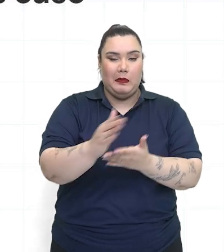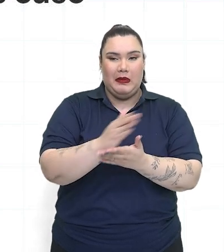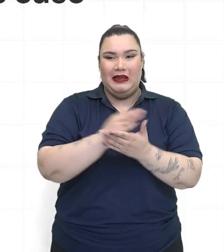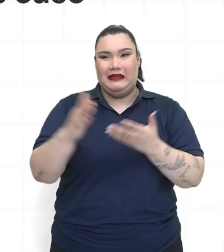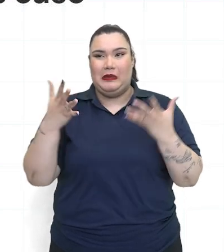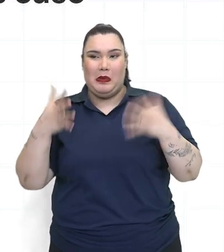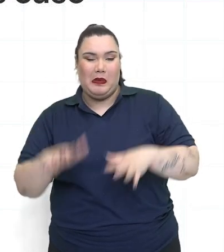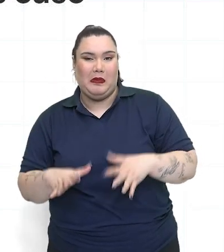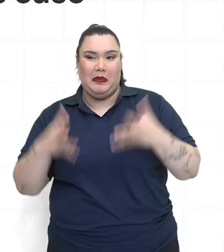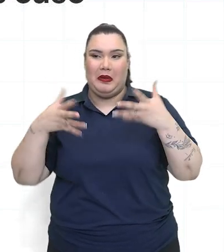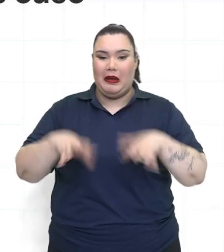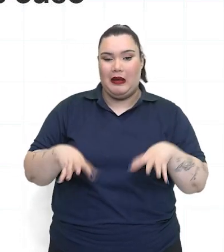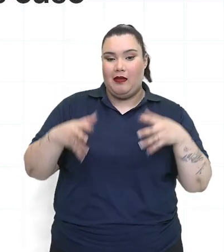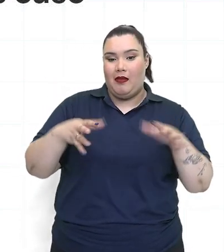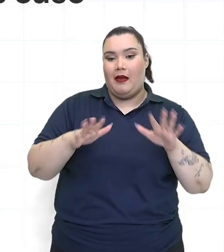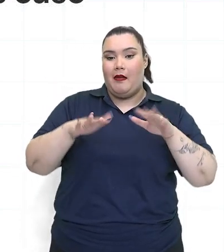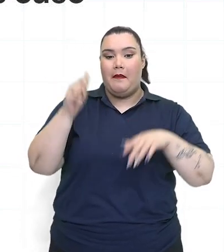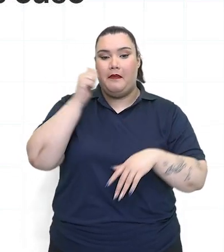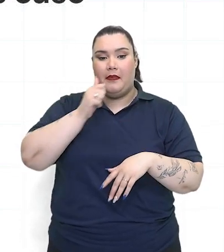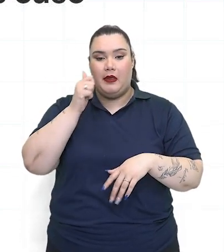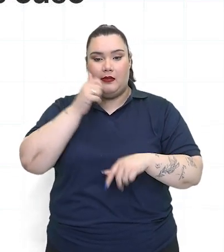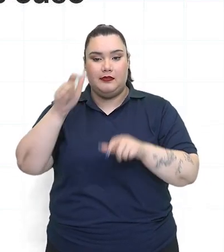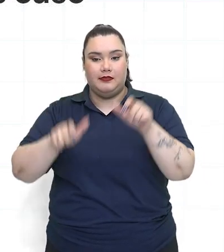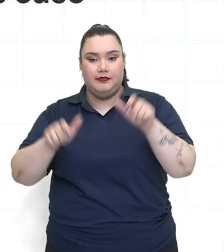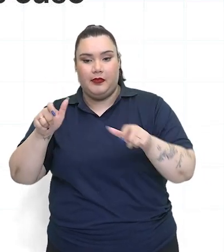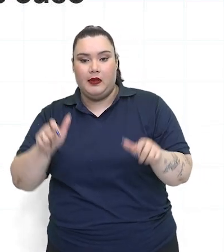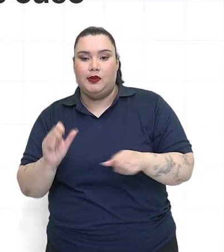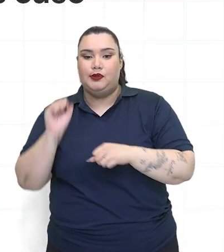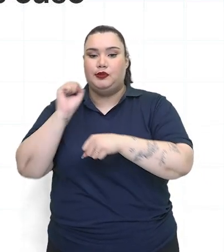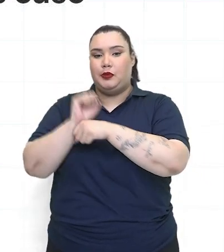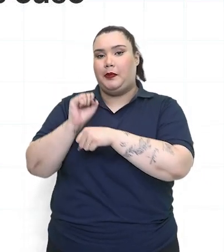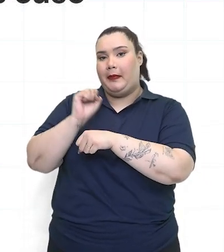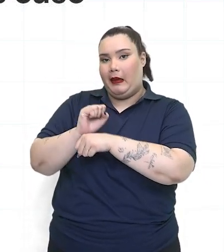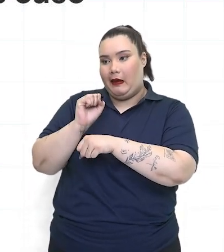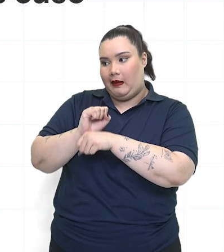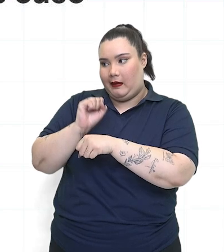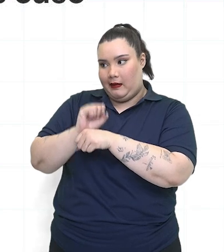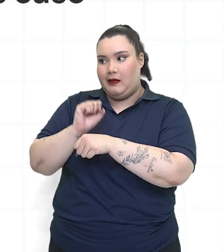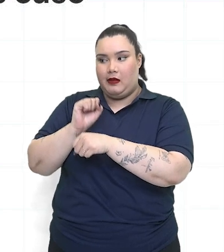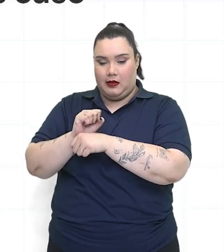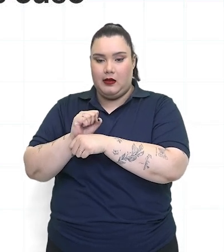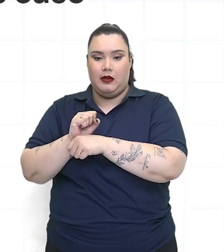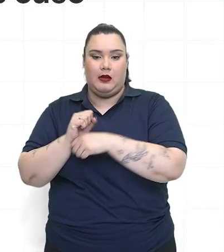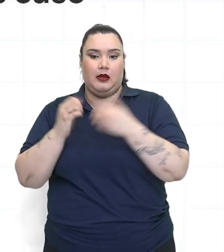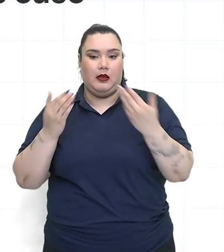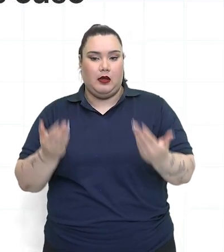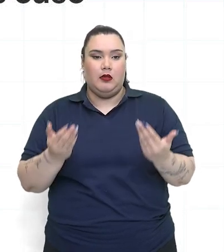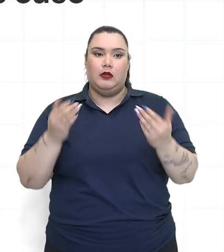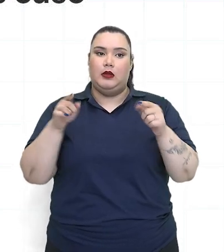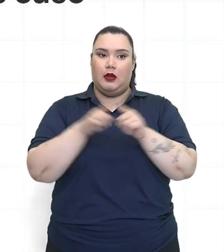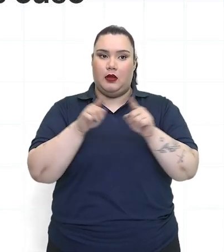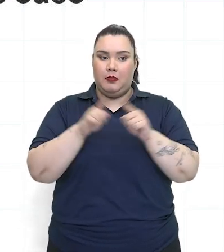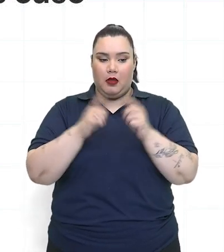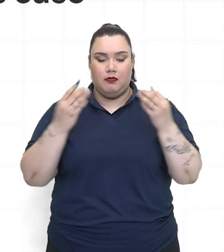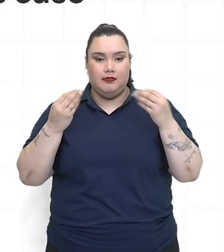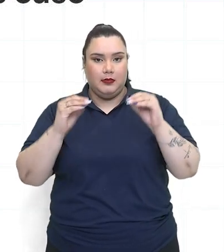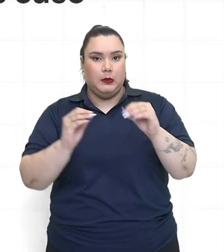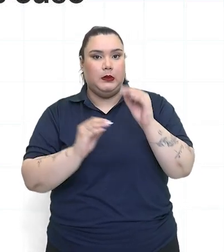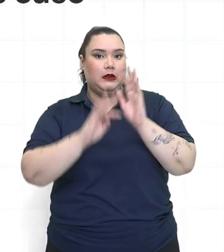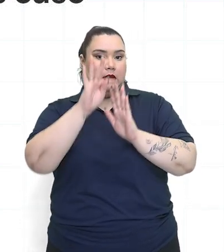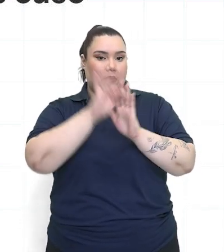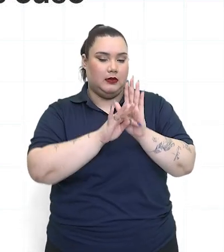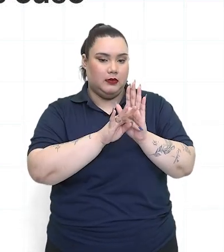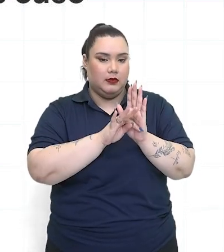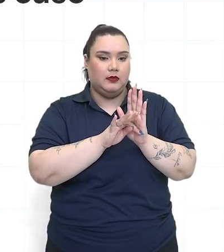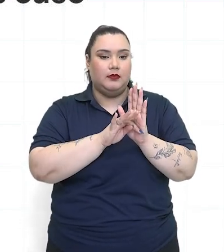protestos, as meninas se sujeitaram a permanecer na retaguarda. Também está dito isso de forma clara.